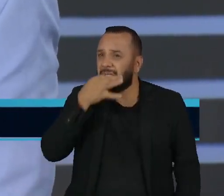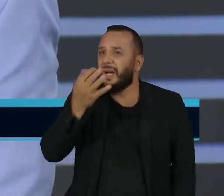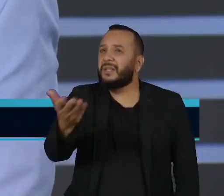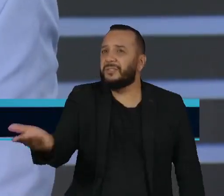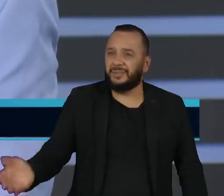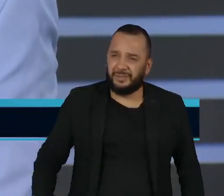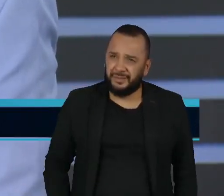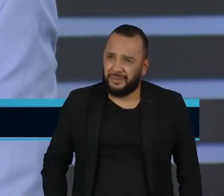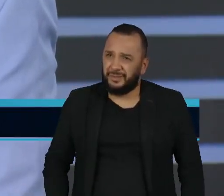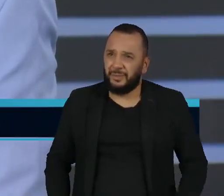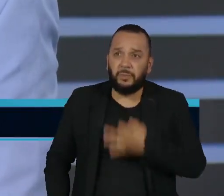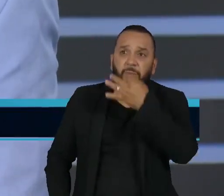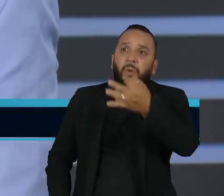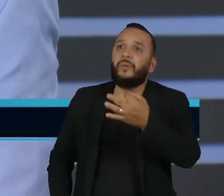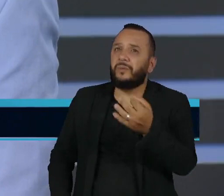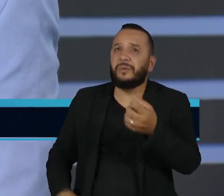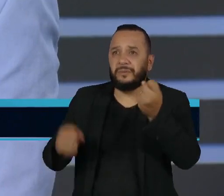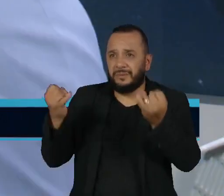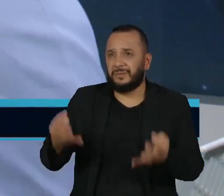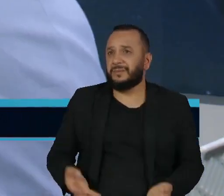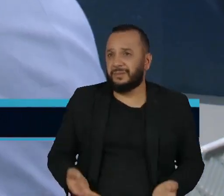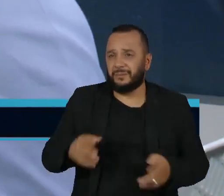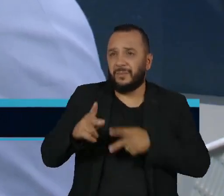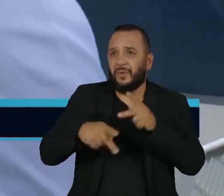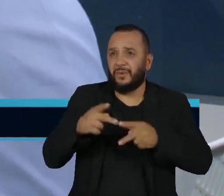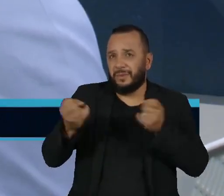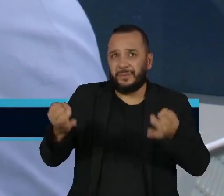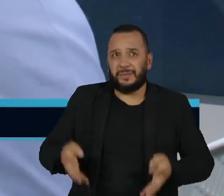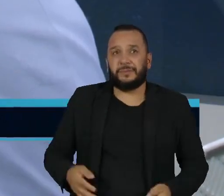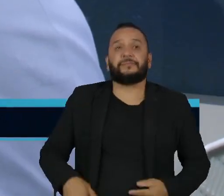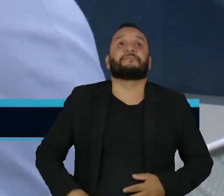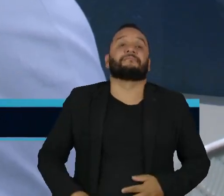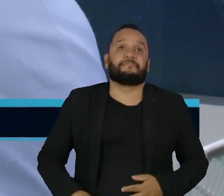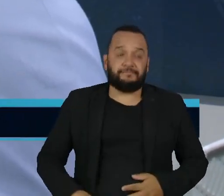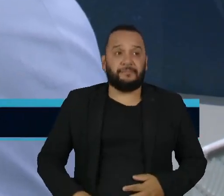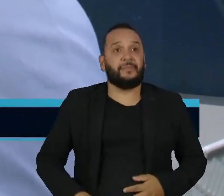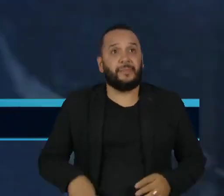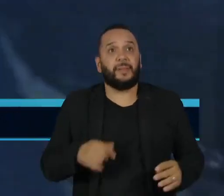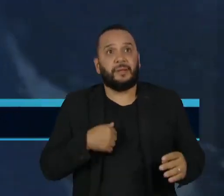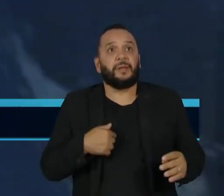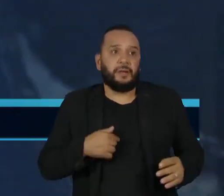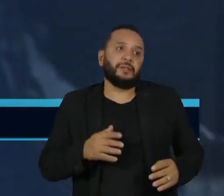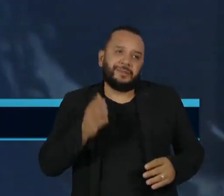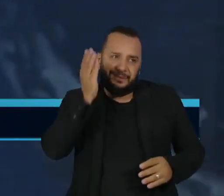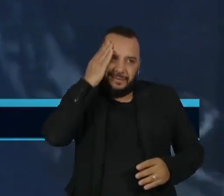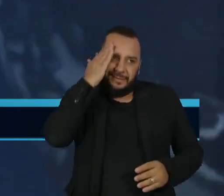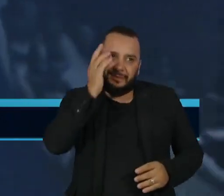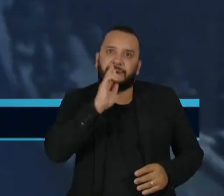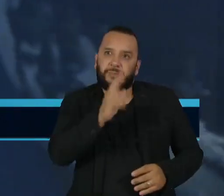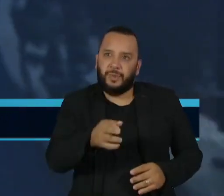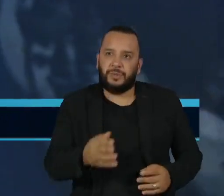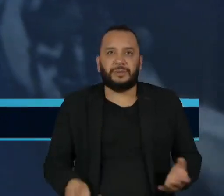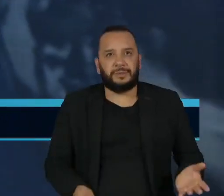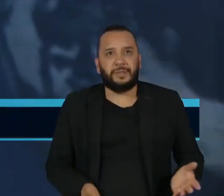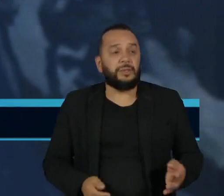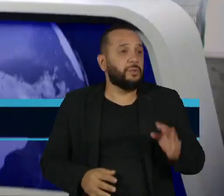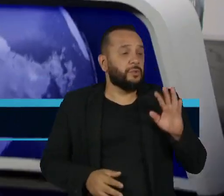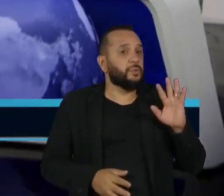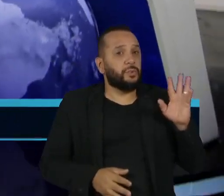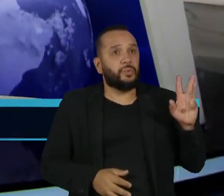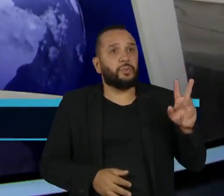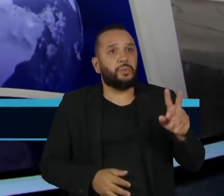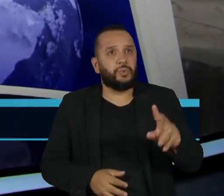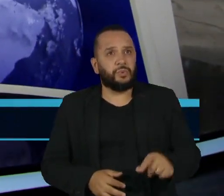que o povo ia dizer? Eu acho que essa é uma enquete de resultado previsível. Um rotundo não.